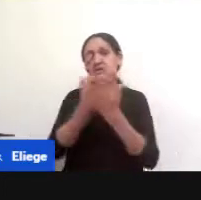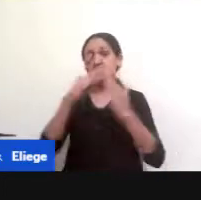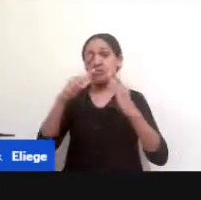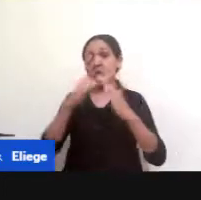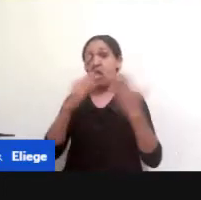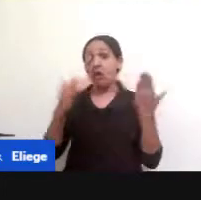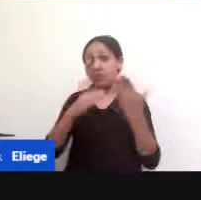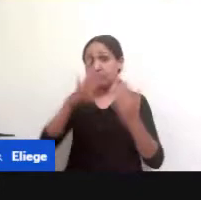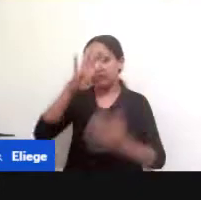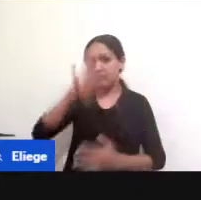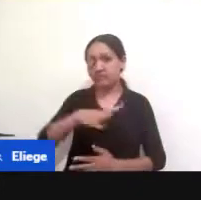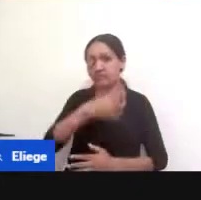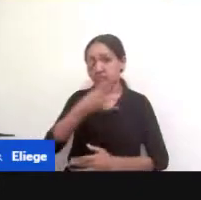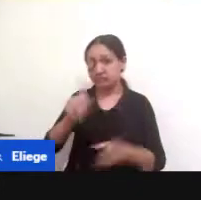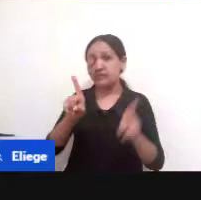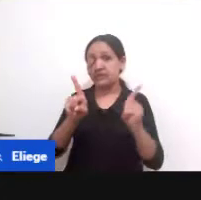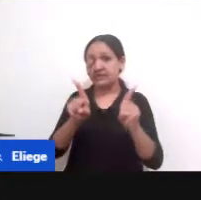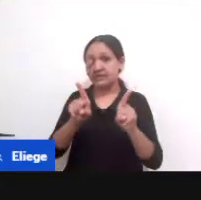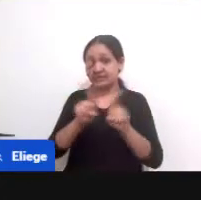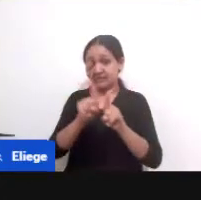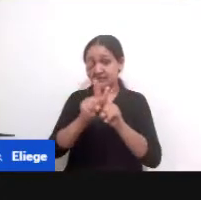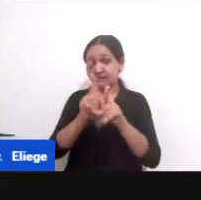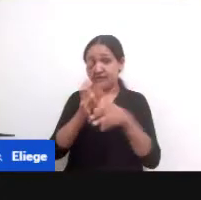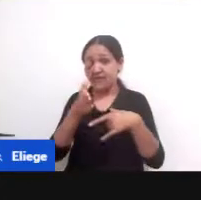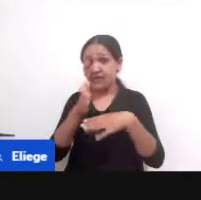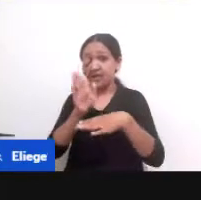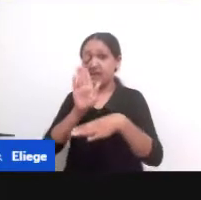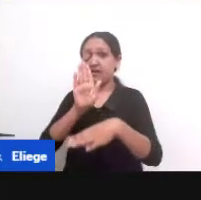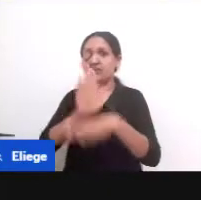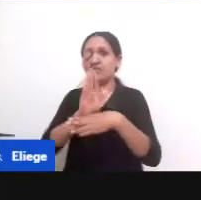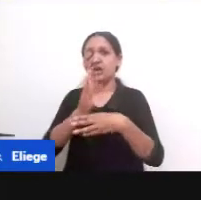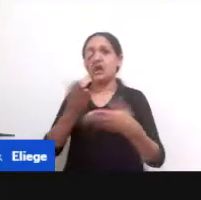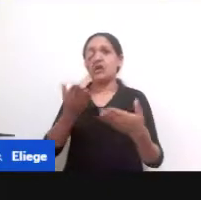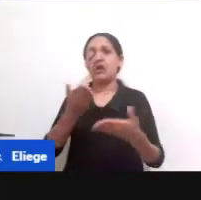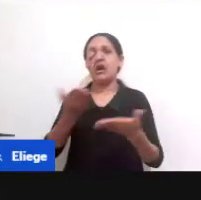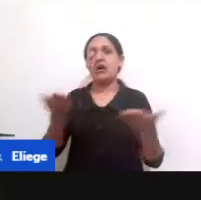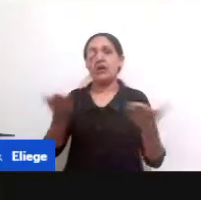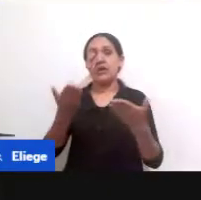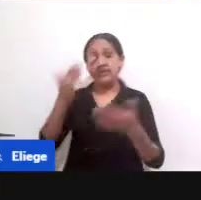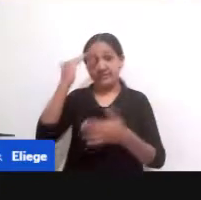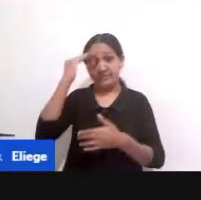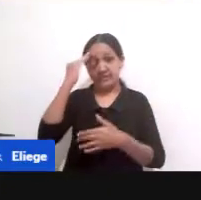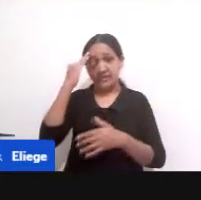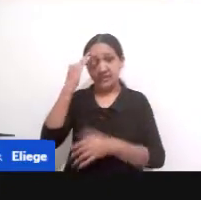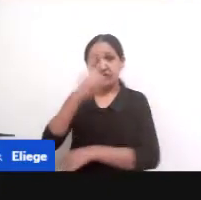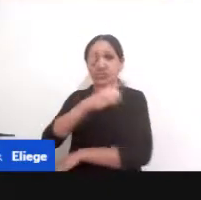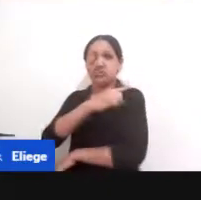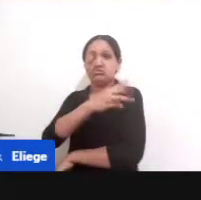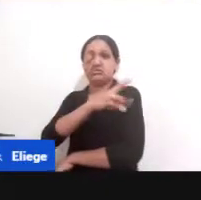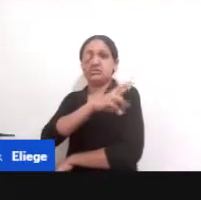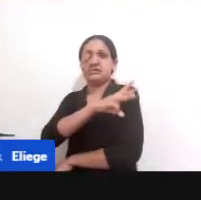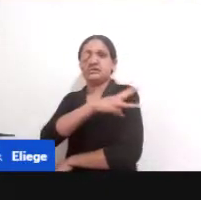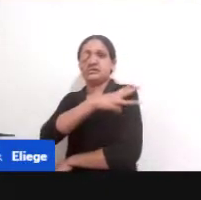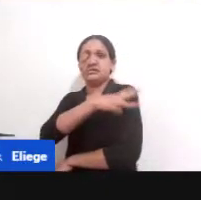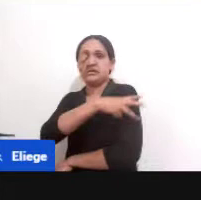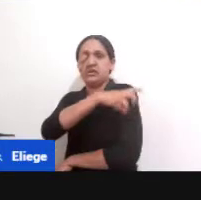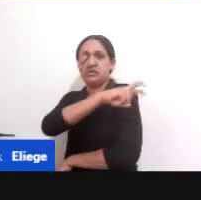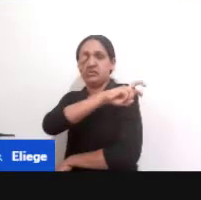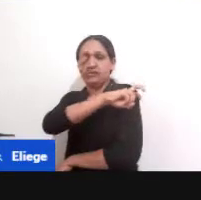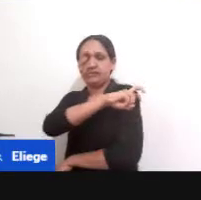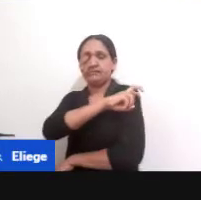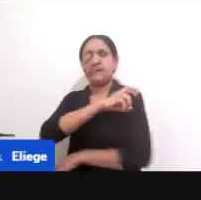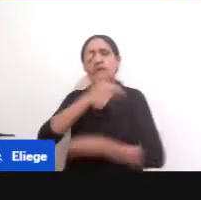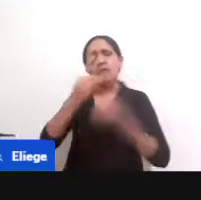para isso. Agora, vamos entender um pouco a questão do terceiro ao quinto ano. Vamos pensar que essa criança, ela